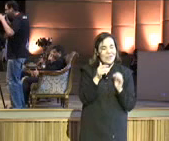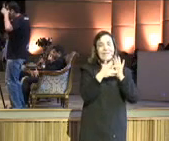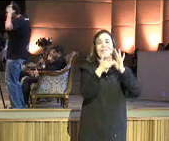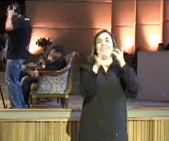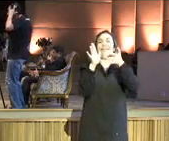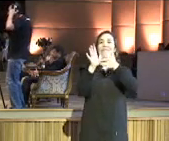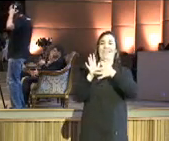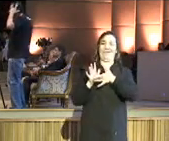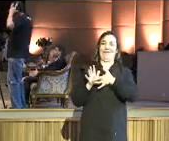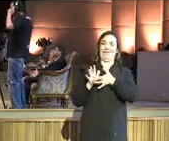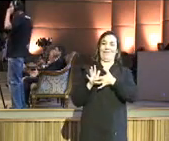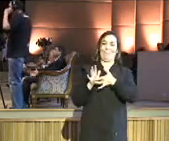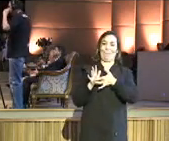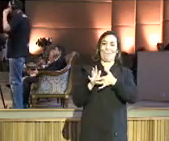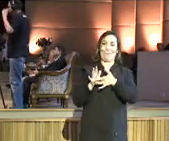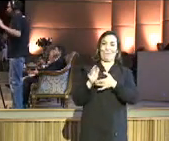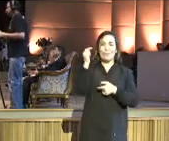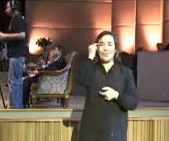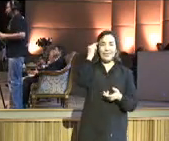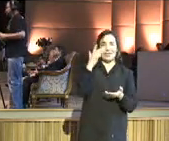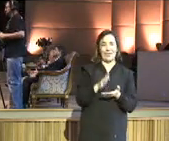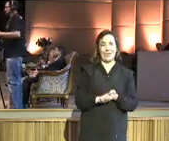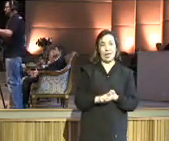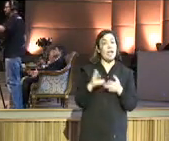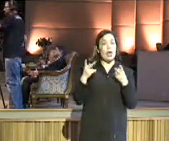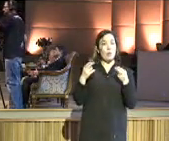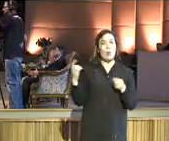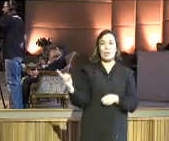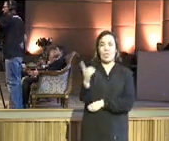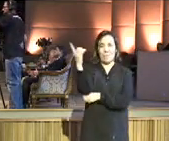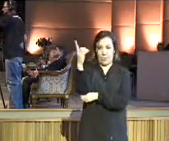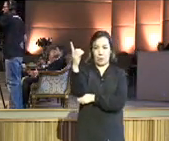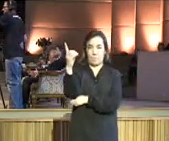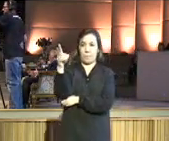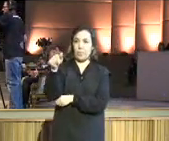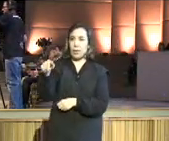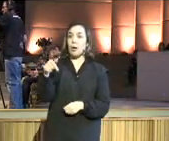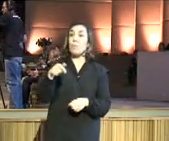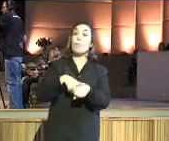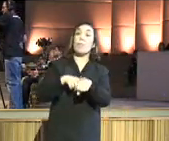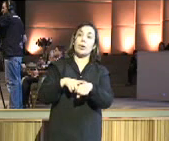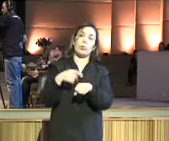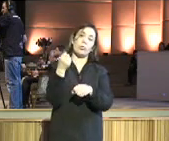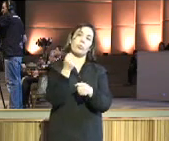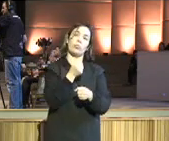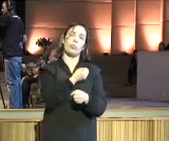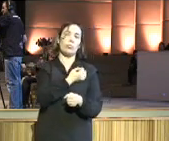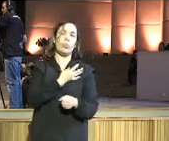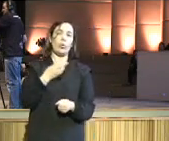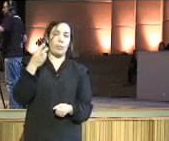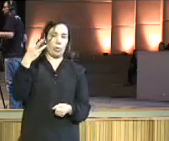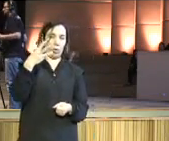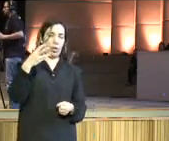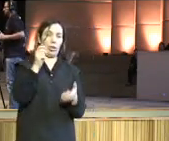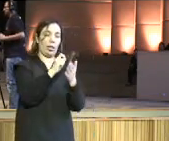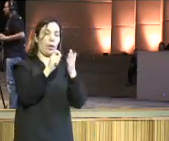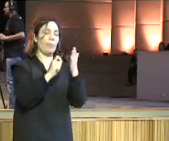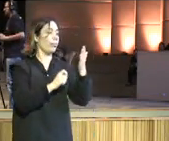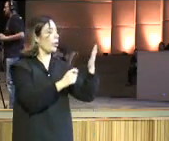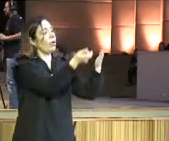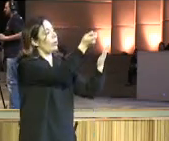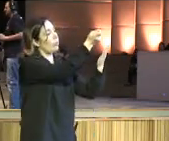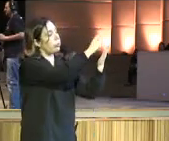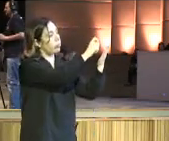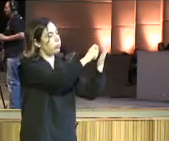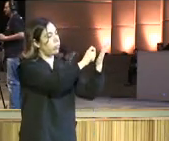ele não tinha mais a coroa, ele não tinha mais o exército, ele só tinha fé